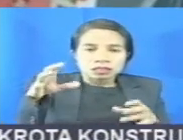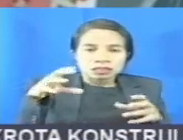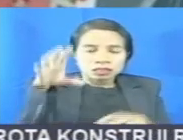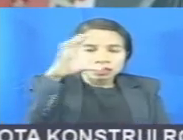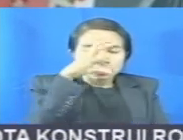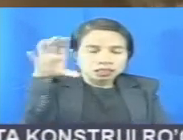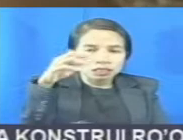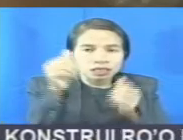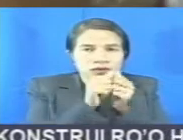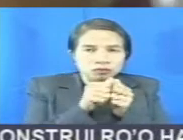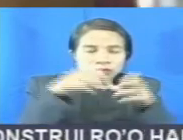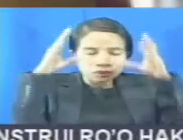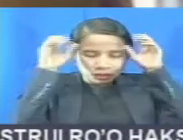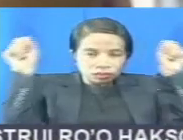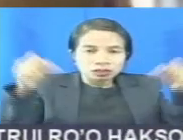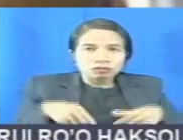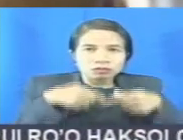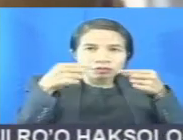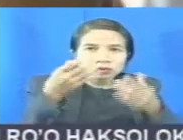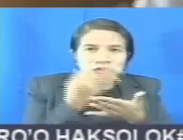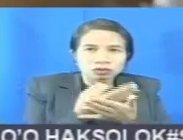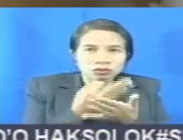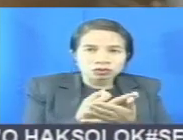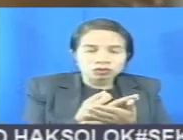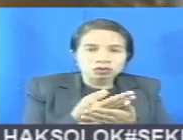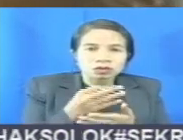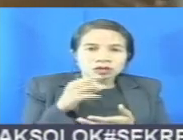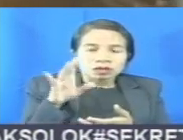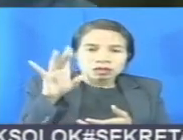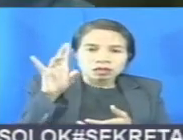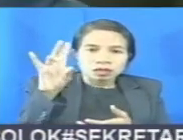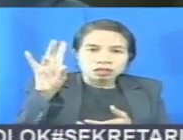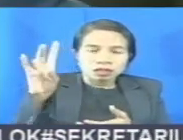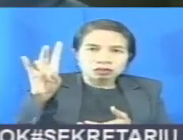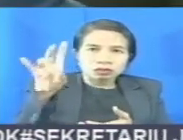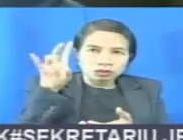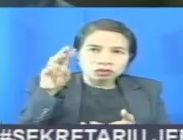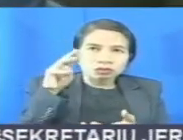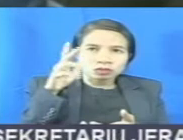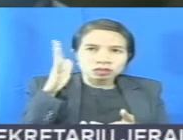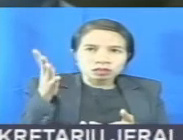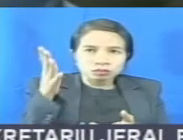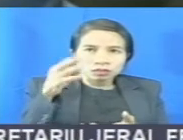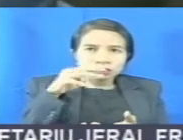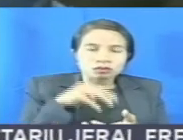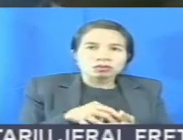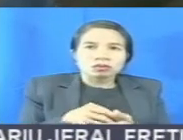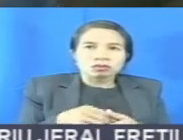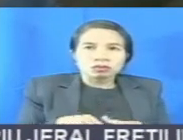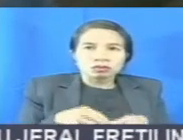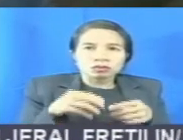presidente da República oferece mos $100 ato sito limanulu no aihang necessidades básico ba uankiak no